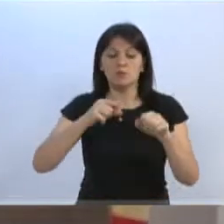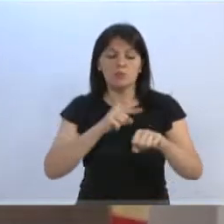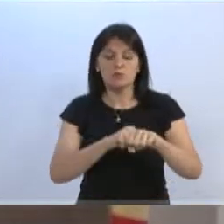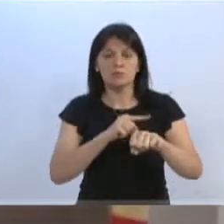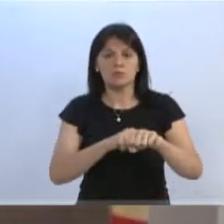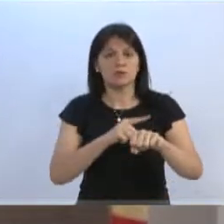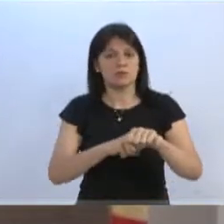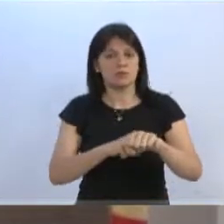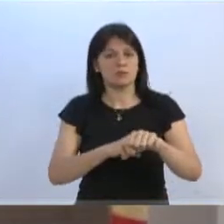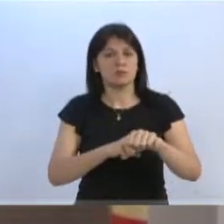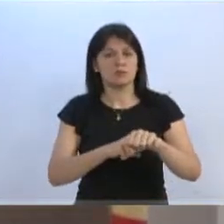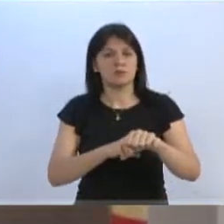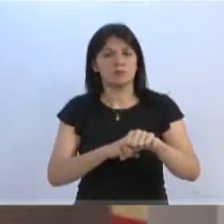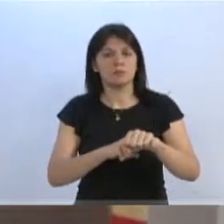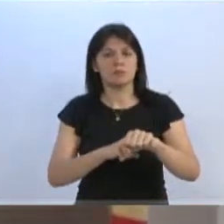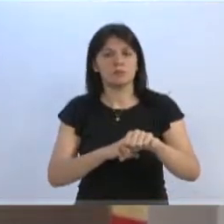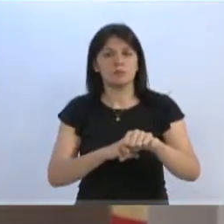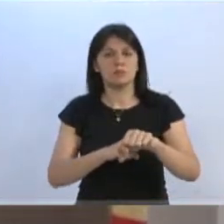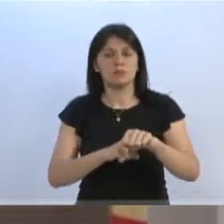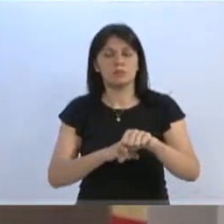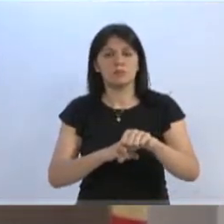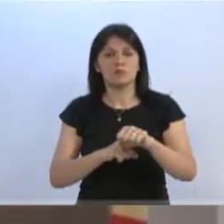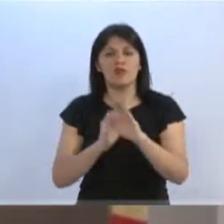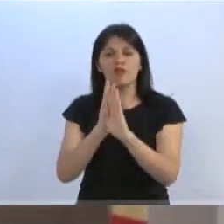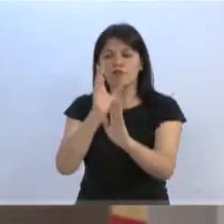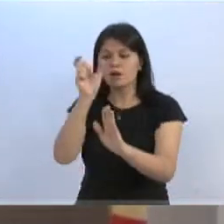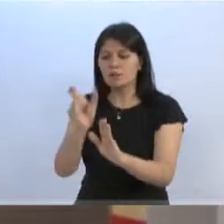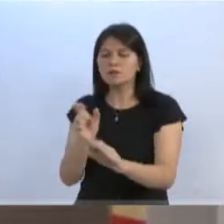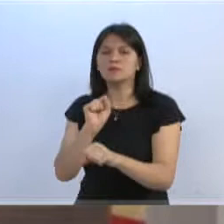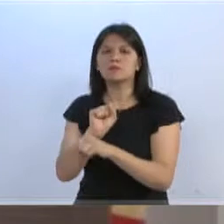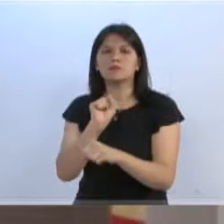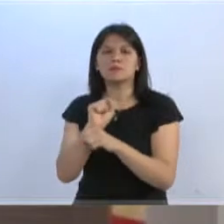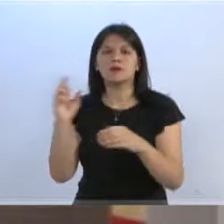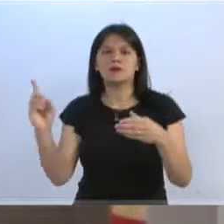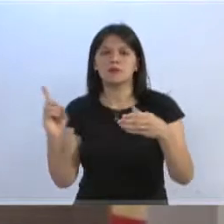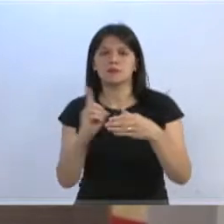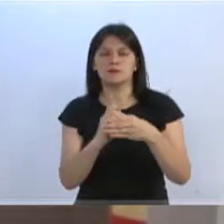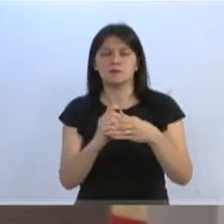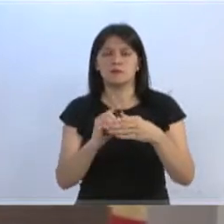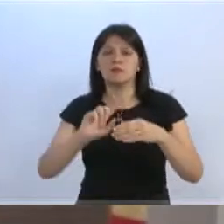tempo máximo para que o consumidor permaneça na fila. E outro também para